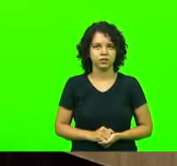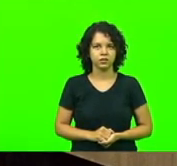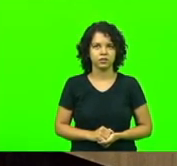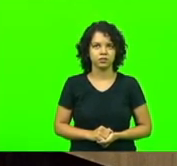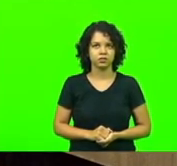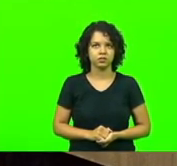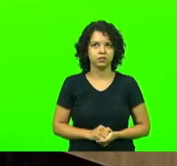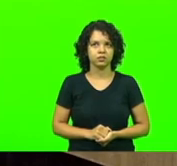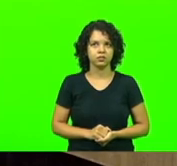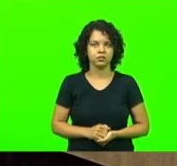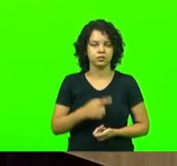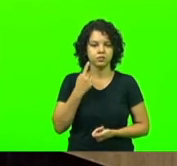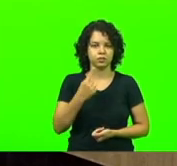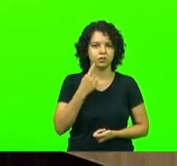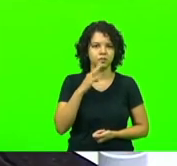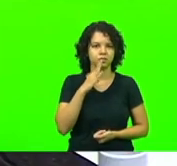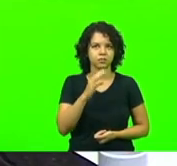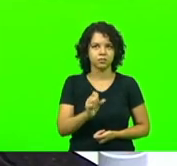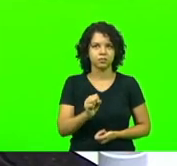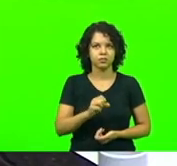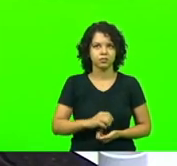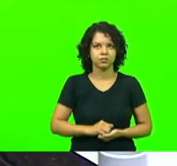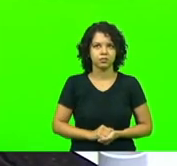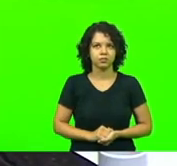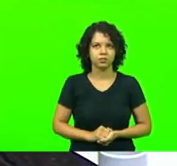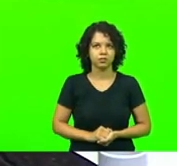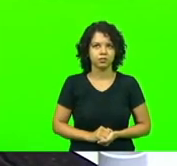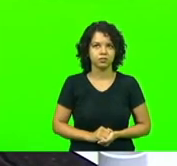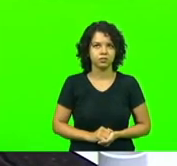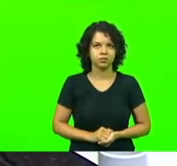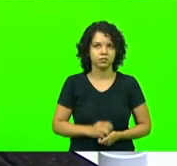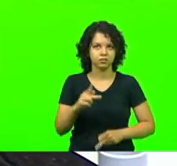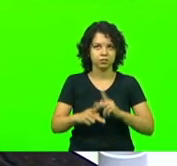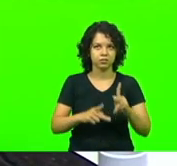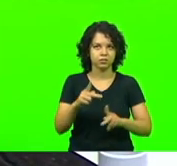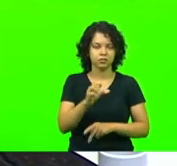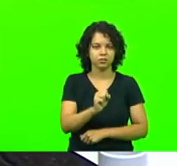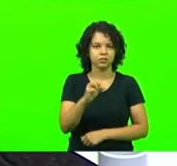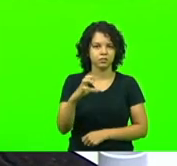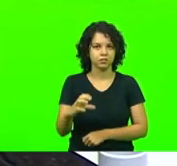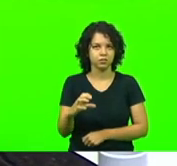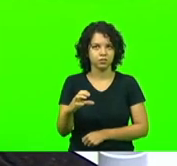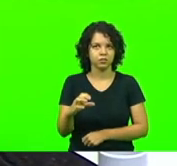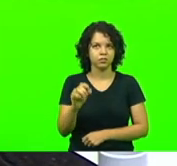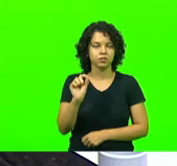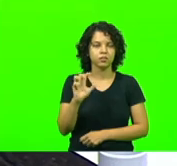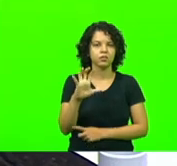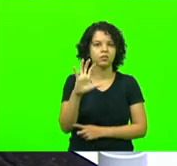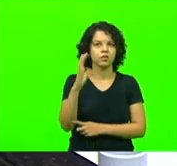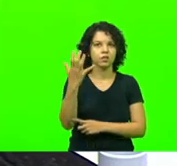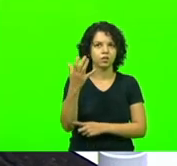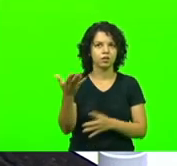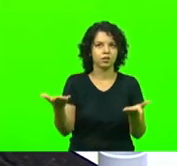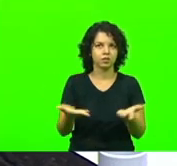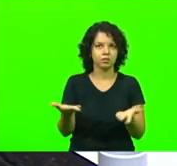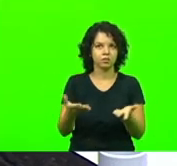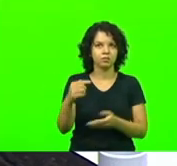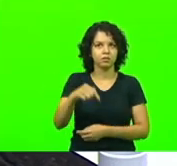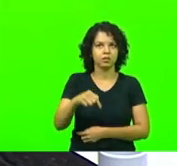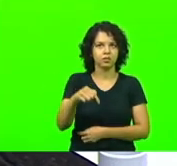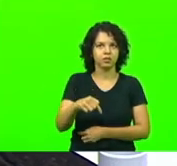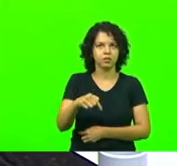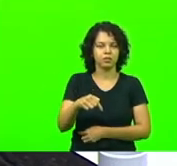com a palavra o deputado Bruno Souza. Catarinense, o que aconteceu agora aqui